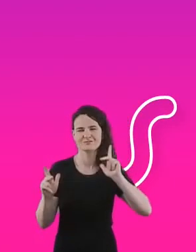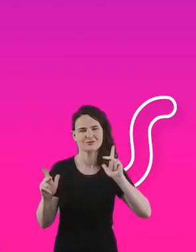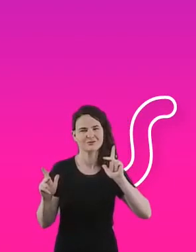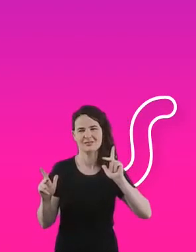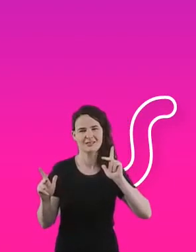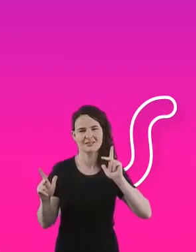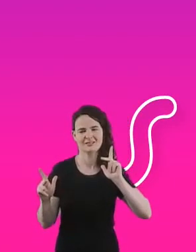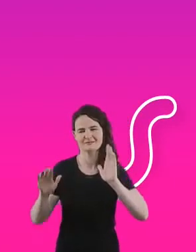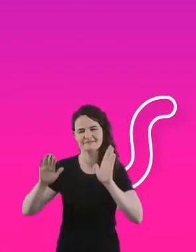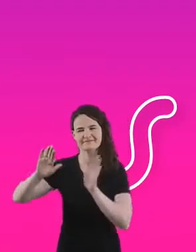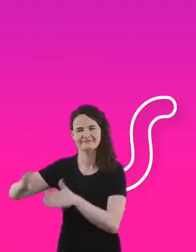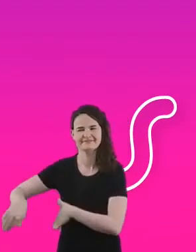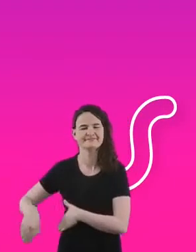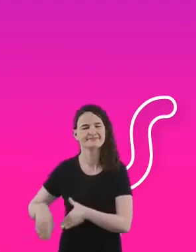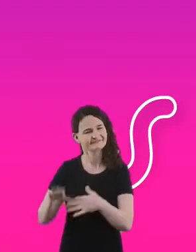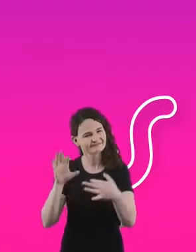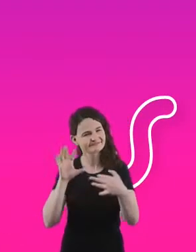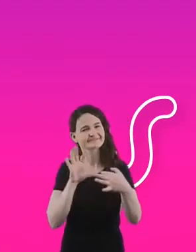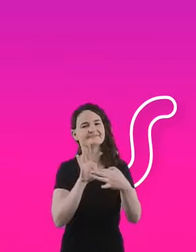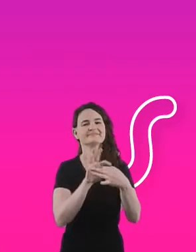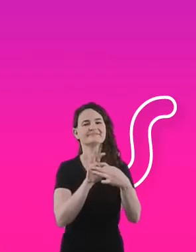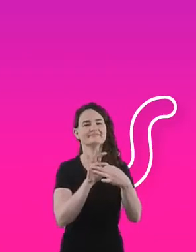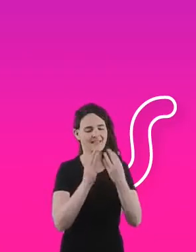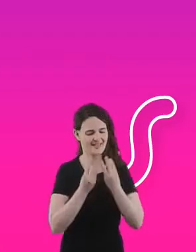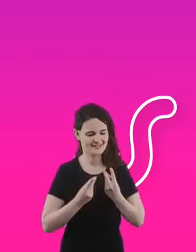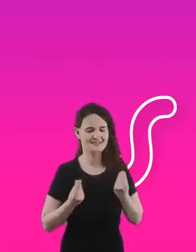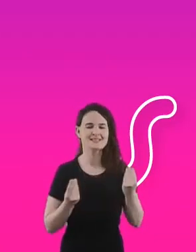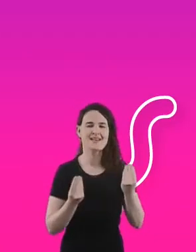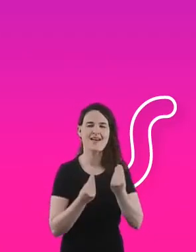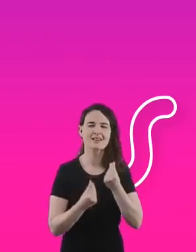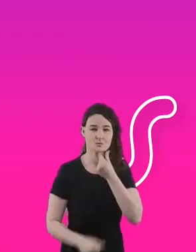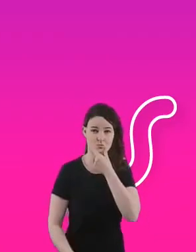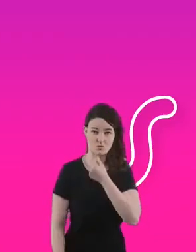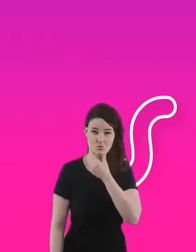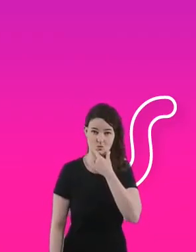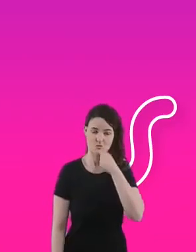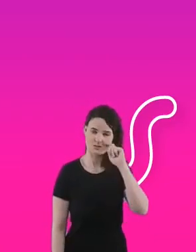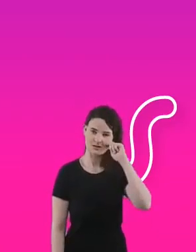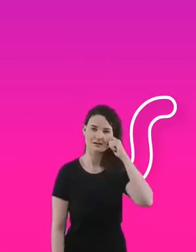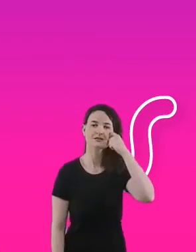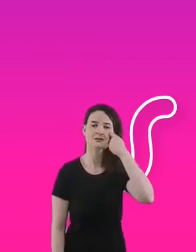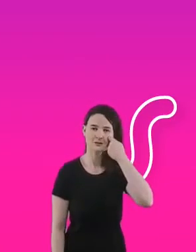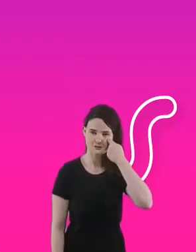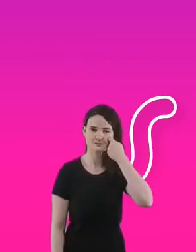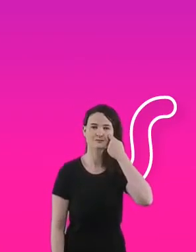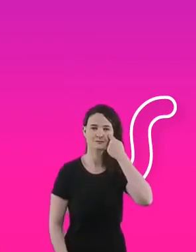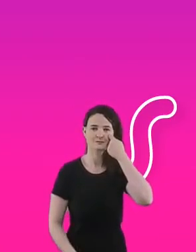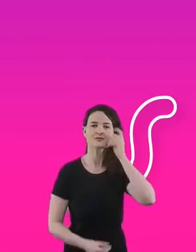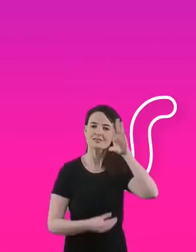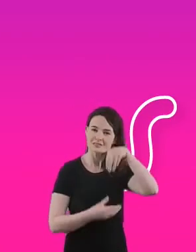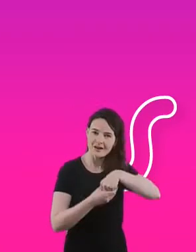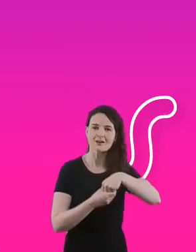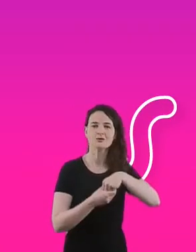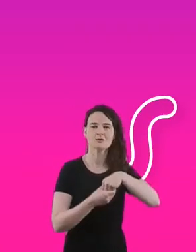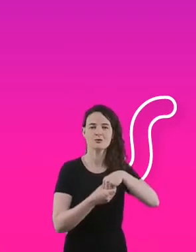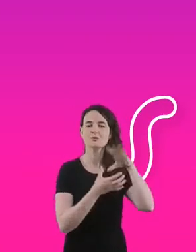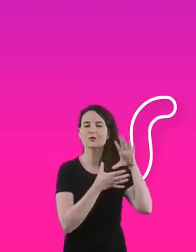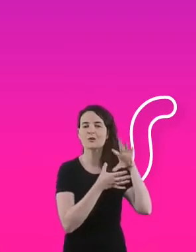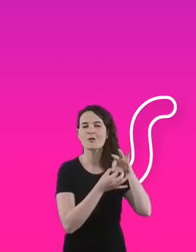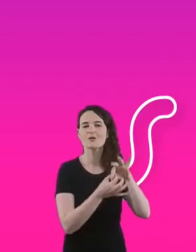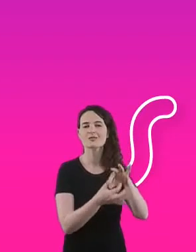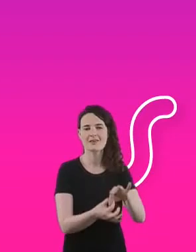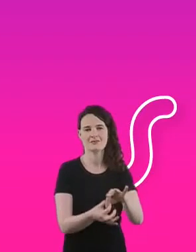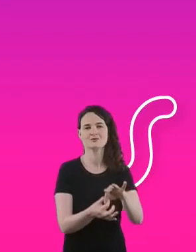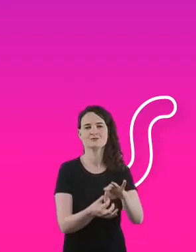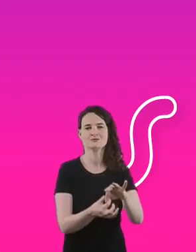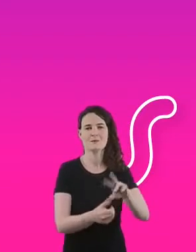minha existência como homem negro dentro da diáspora que é o Brasil. Então, acho que estamos aqui num